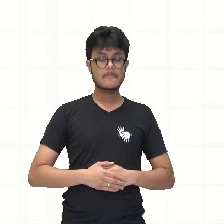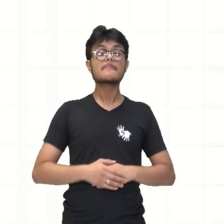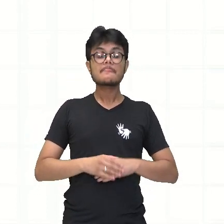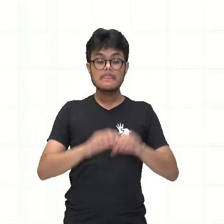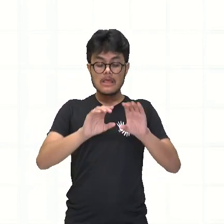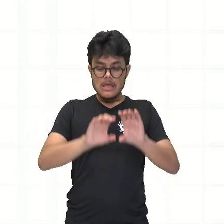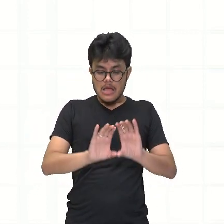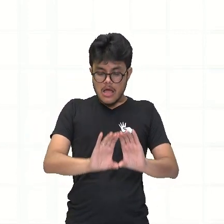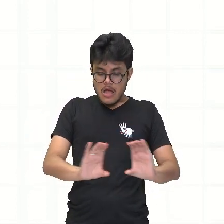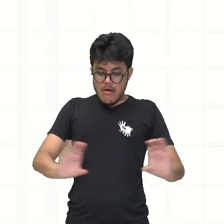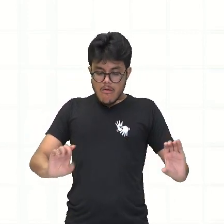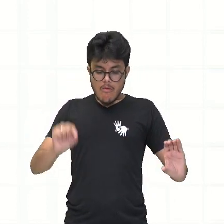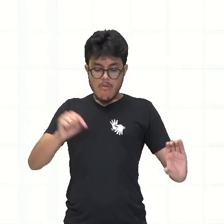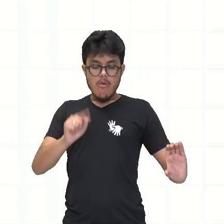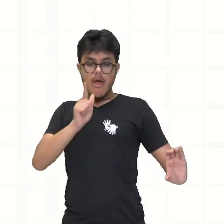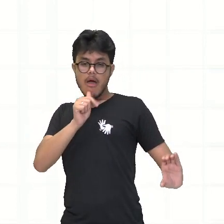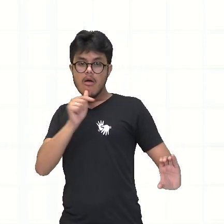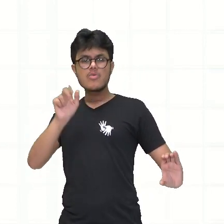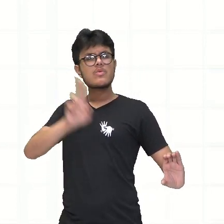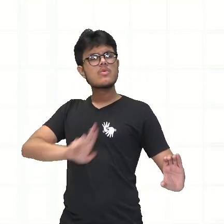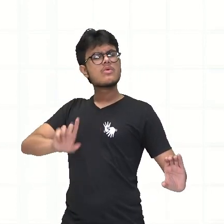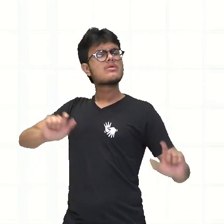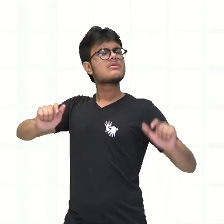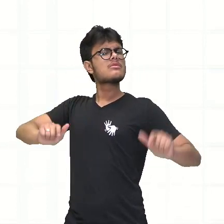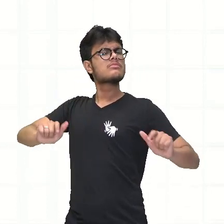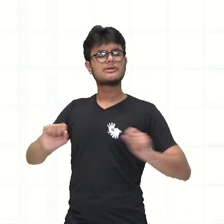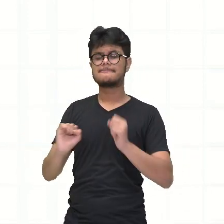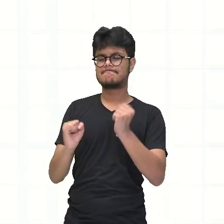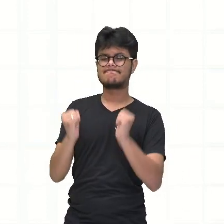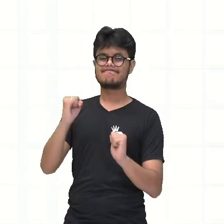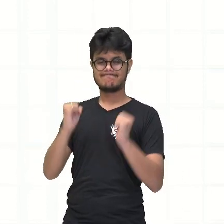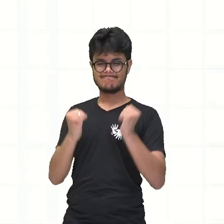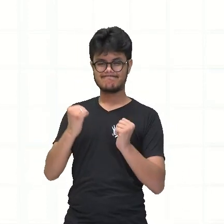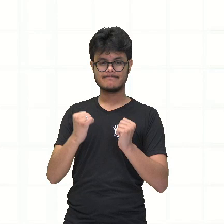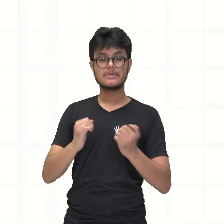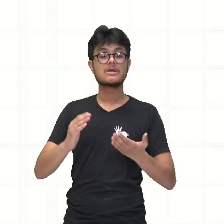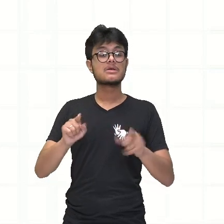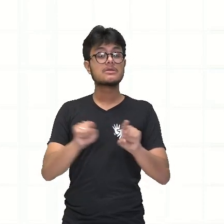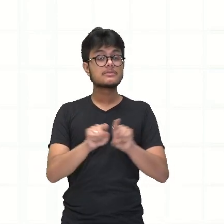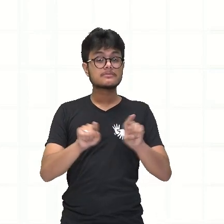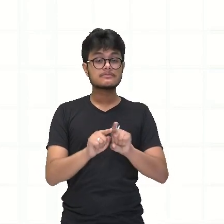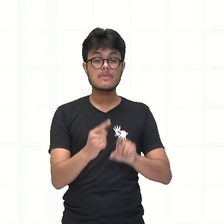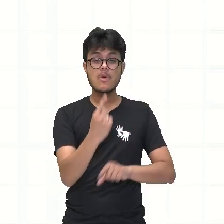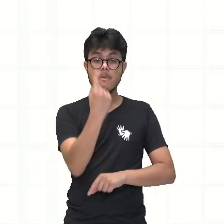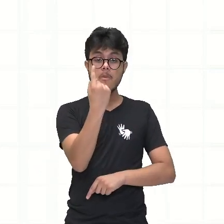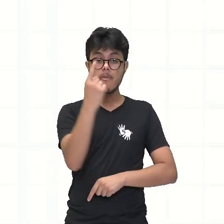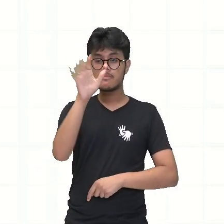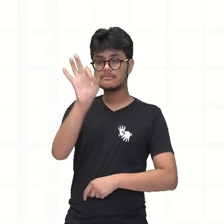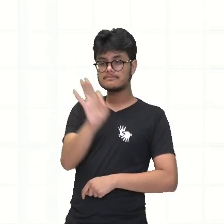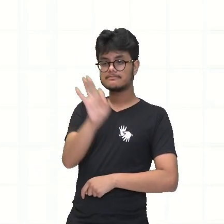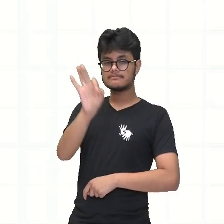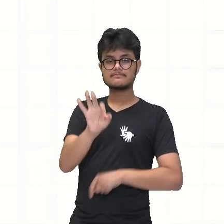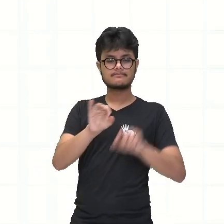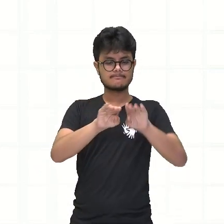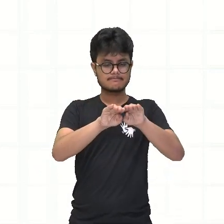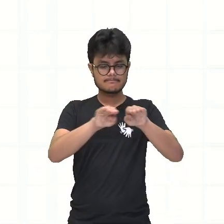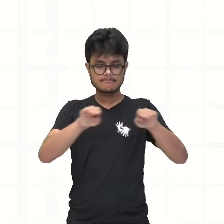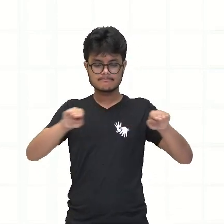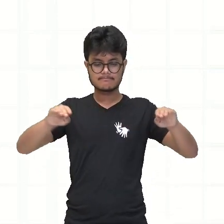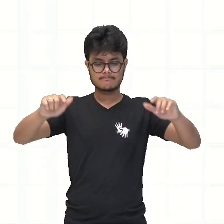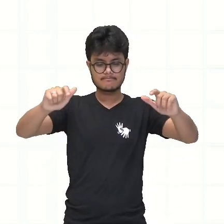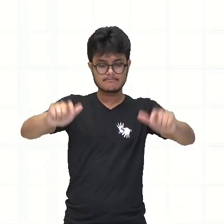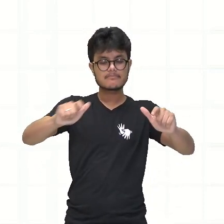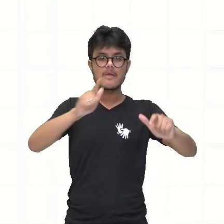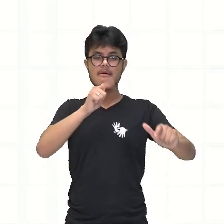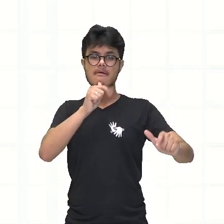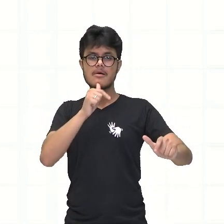e também 1% está disponível como água superficial ali, ou outros usos, tá? Em reservatórios. Isso é